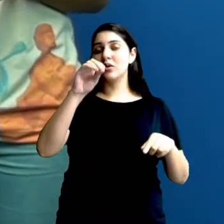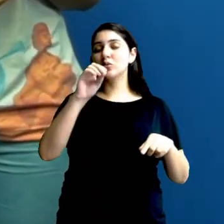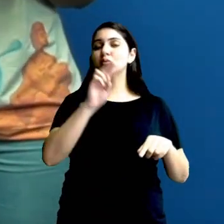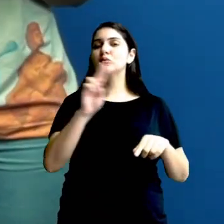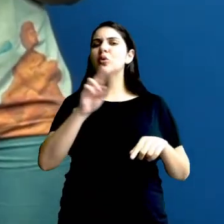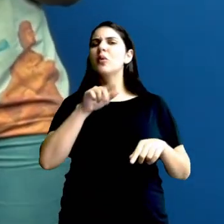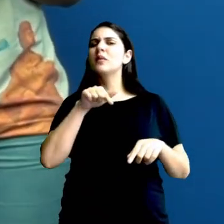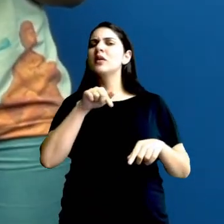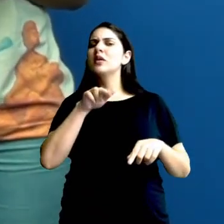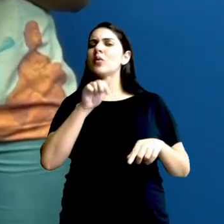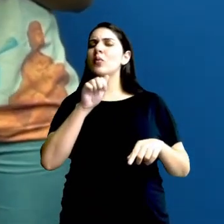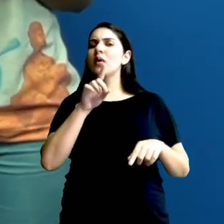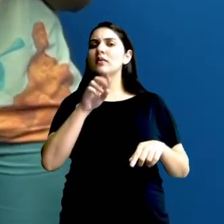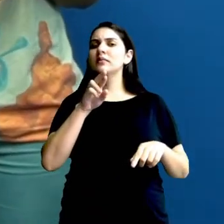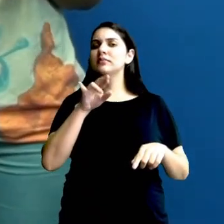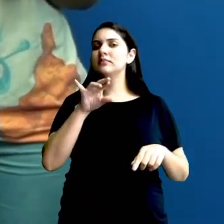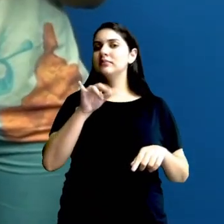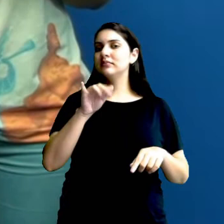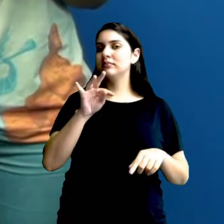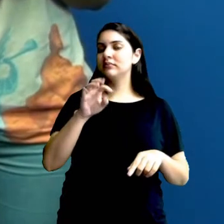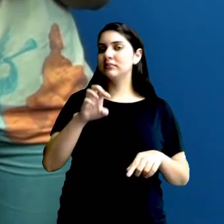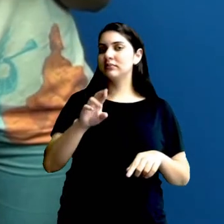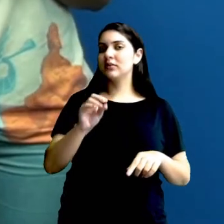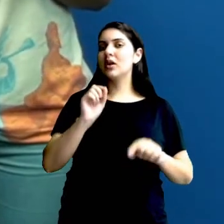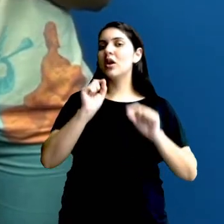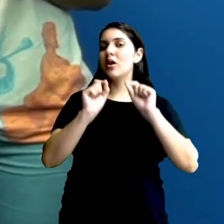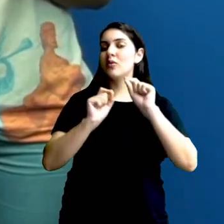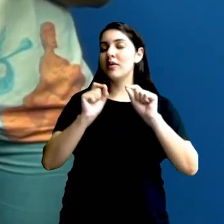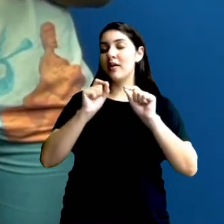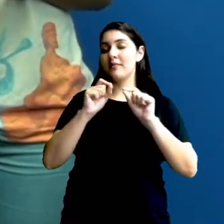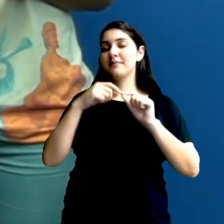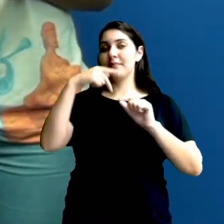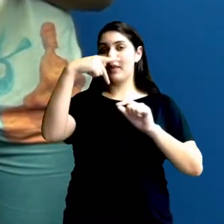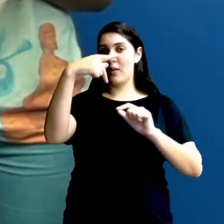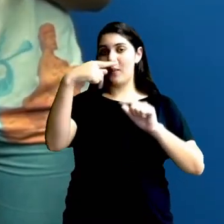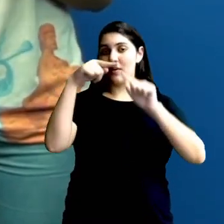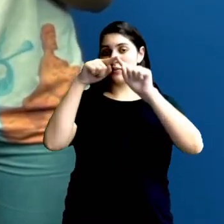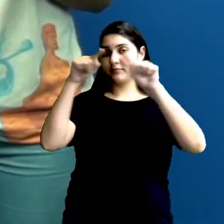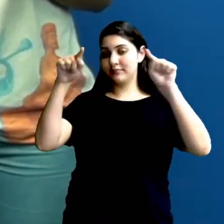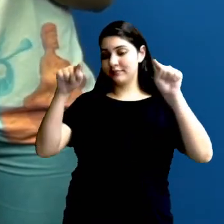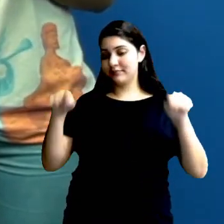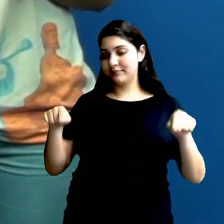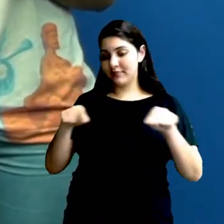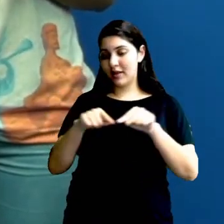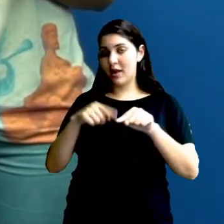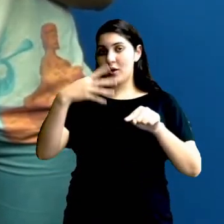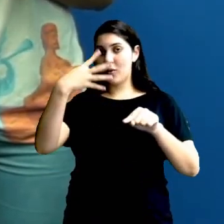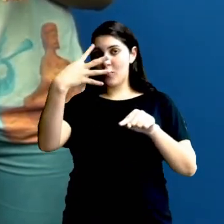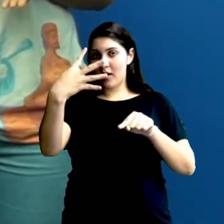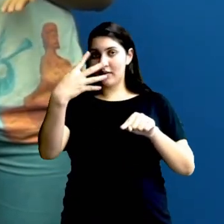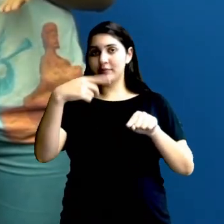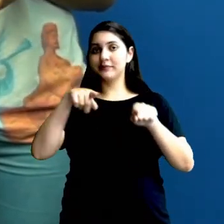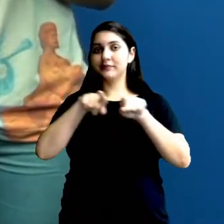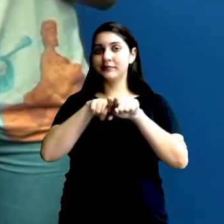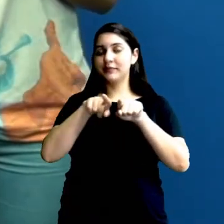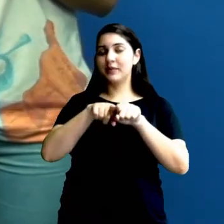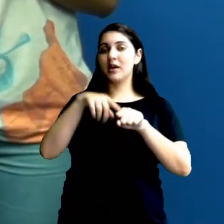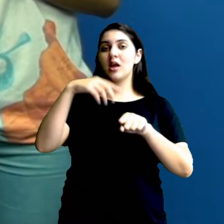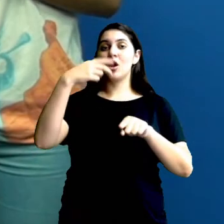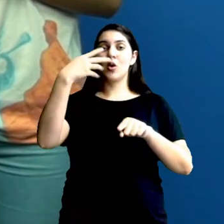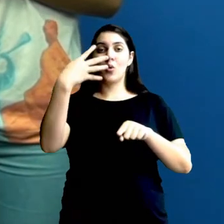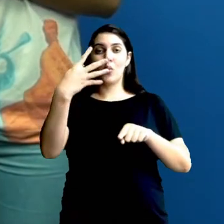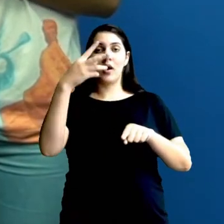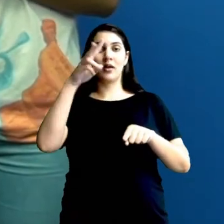quadrilátero. Quadrilátero é um polígono de 4 lados e também tem 4 vértices